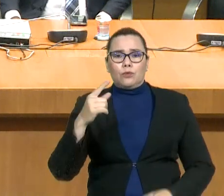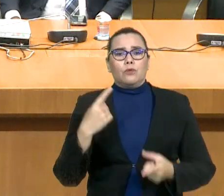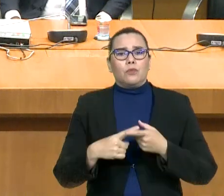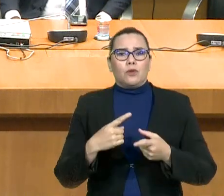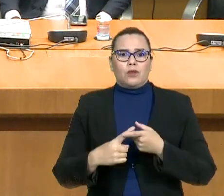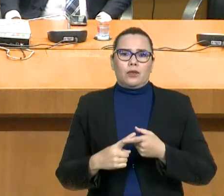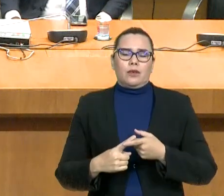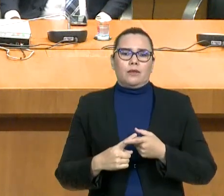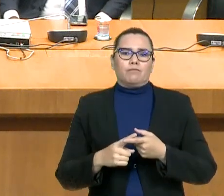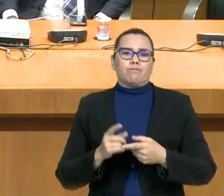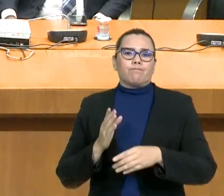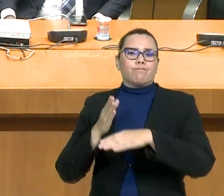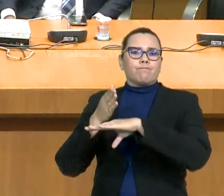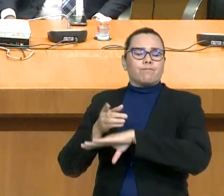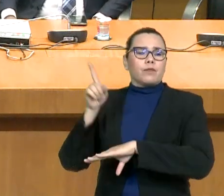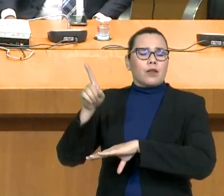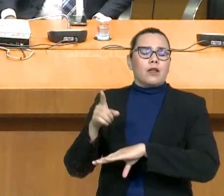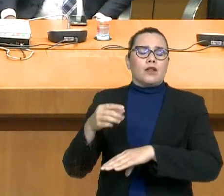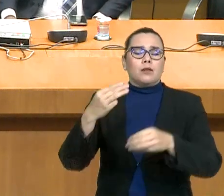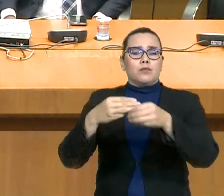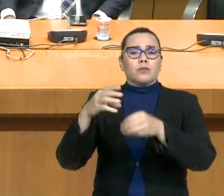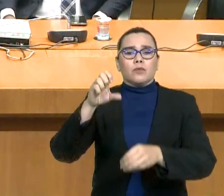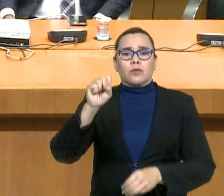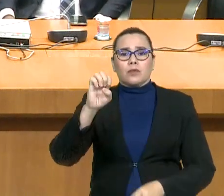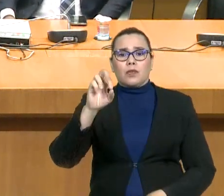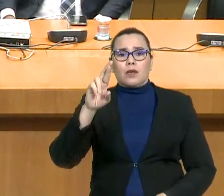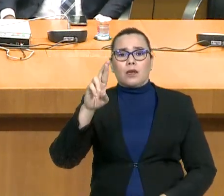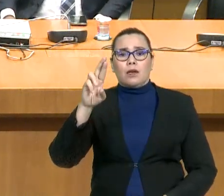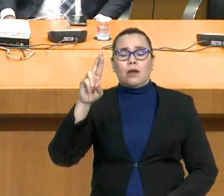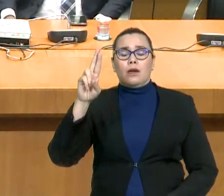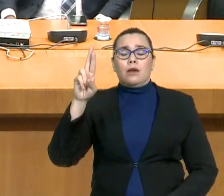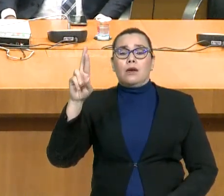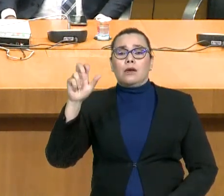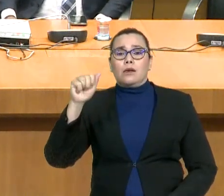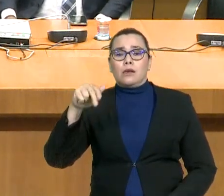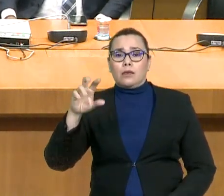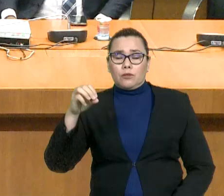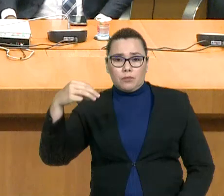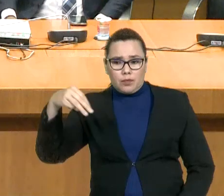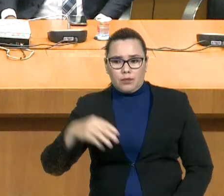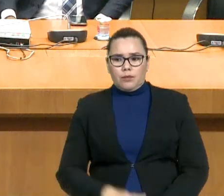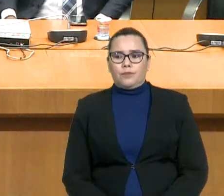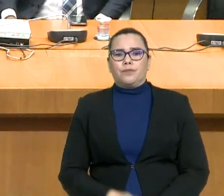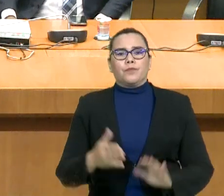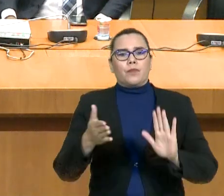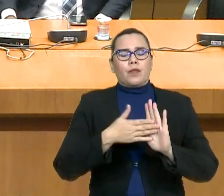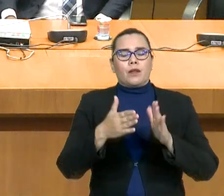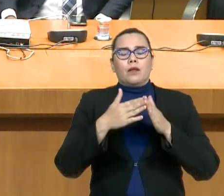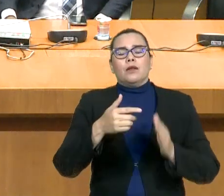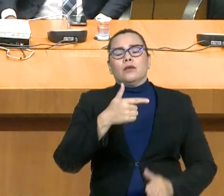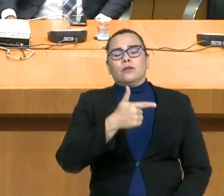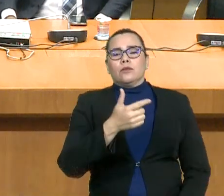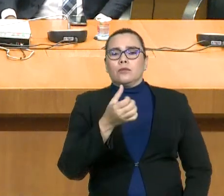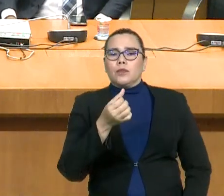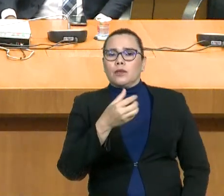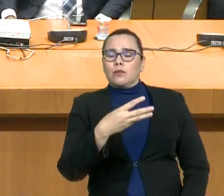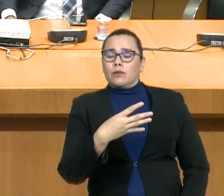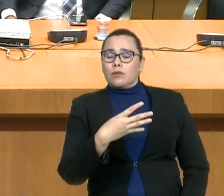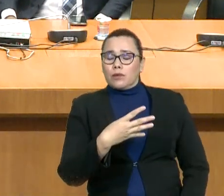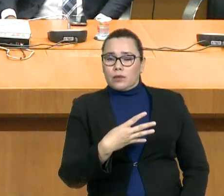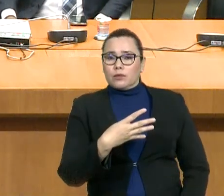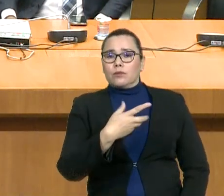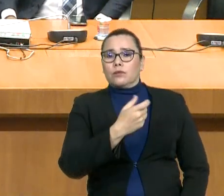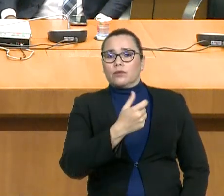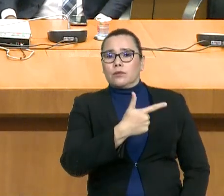parlamentar no município de Serrano do Maranhão. Requerimento número 264/2023, de autoria do deputado Francisco